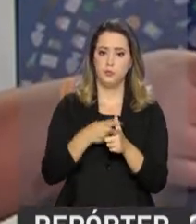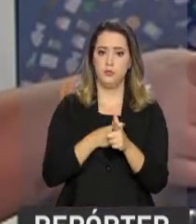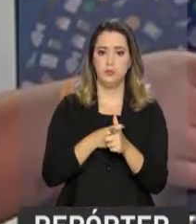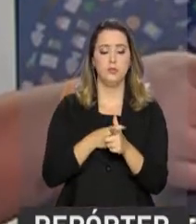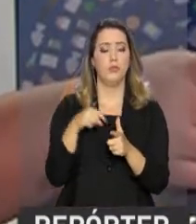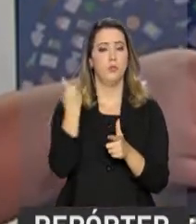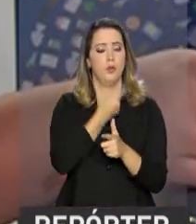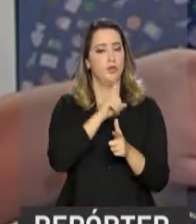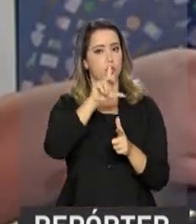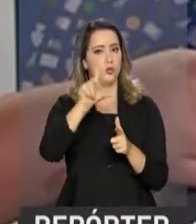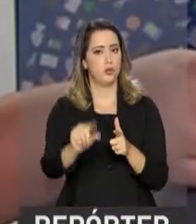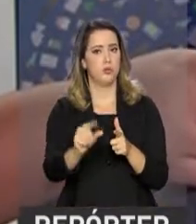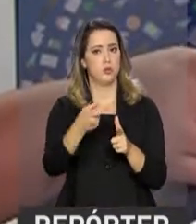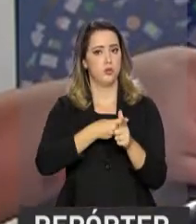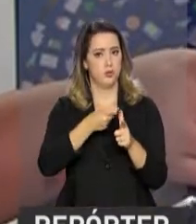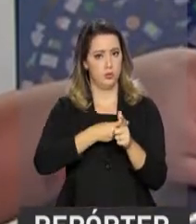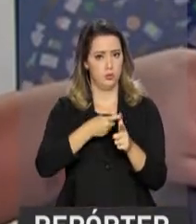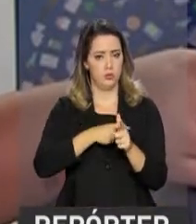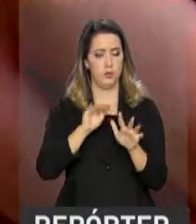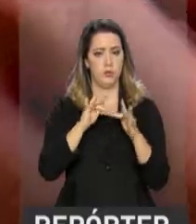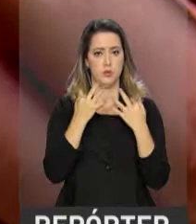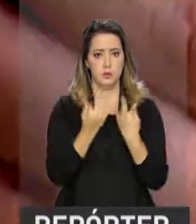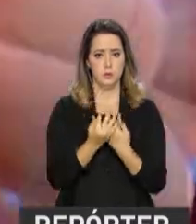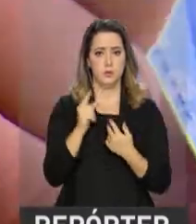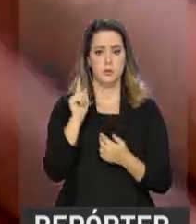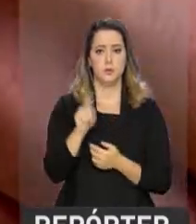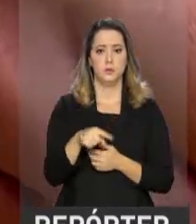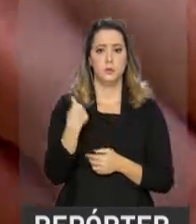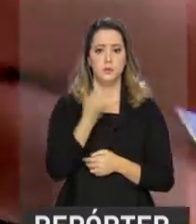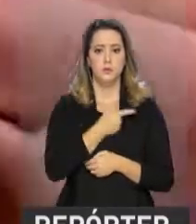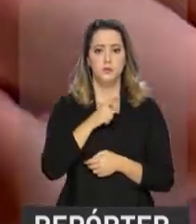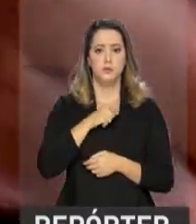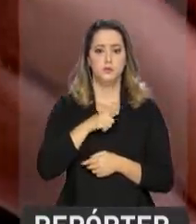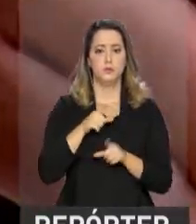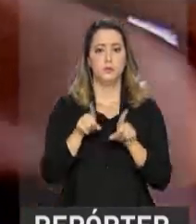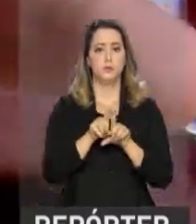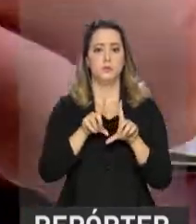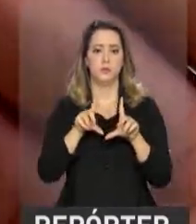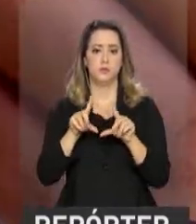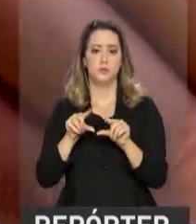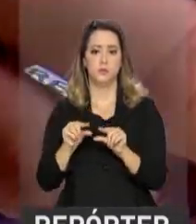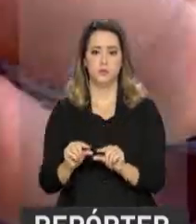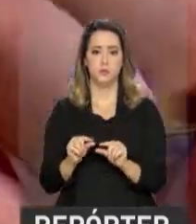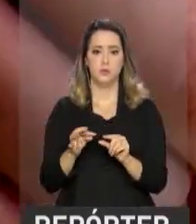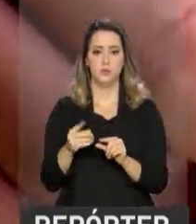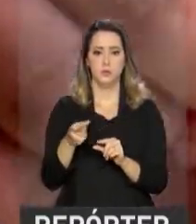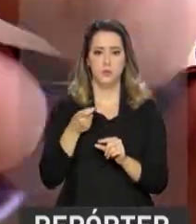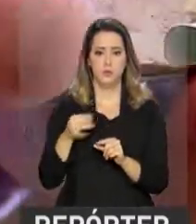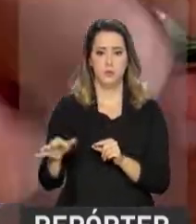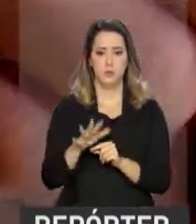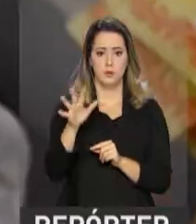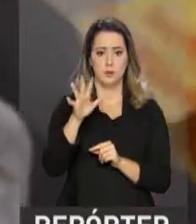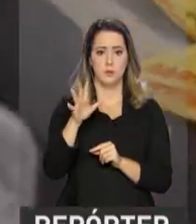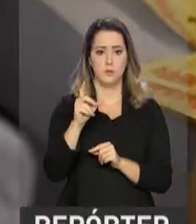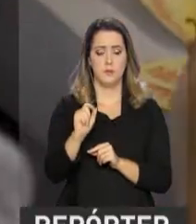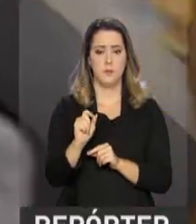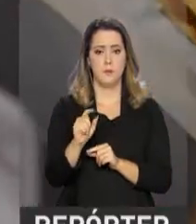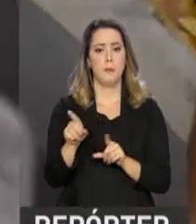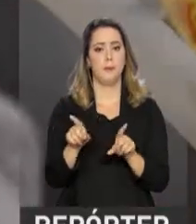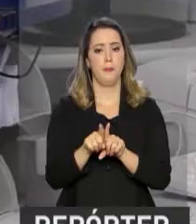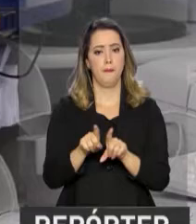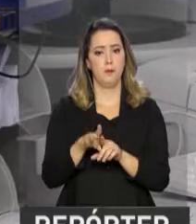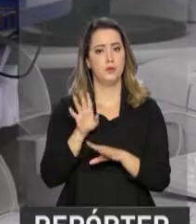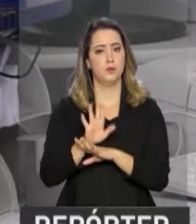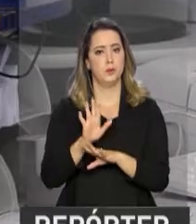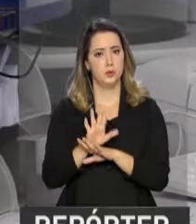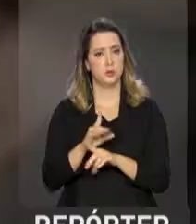gente teve uma queda do endividamento das famílias, a gente tem uma queda sistemática aí da taxa de inflação, também